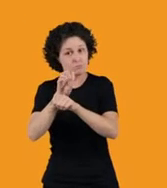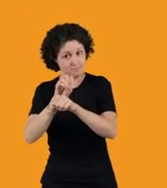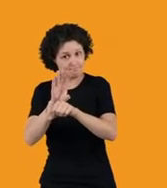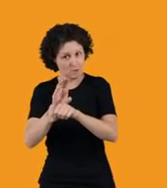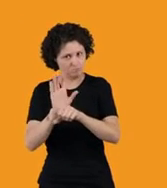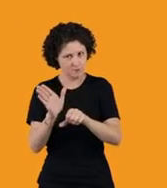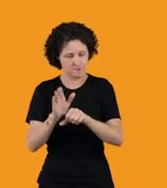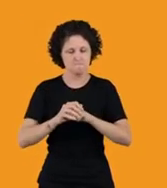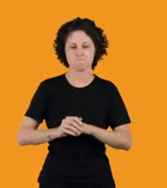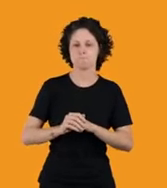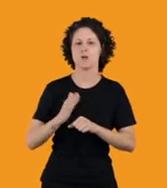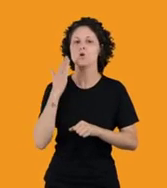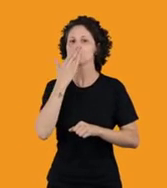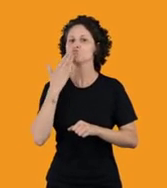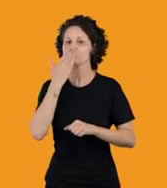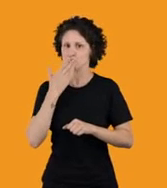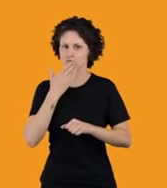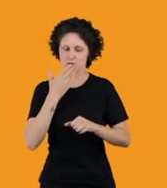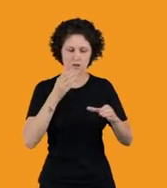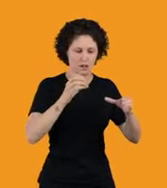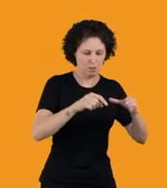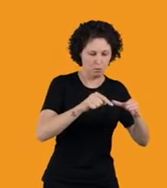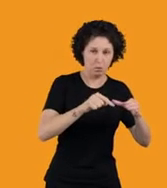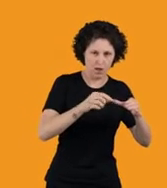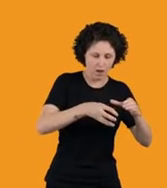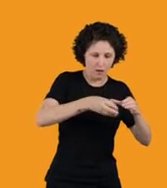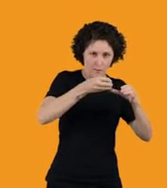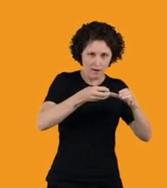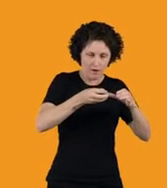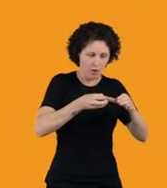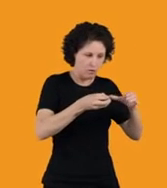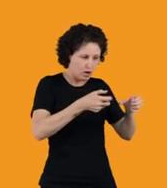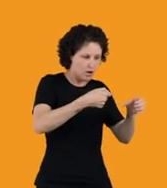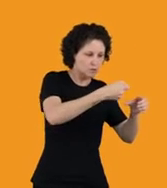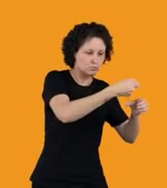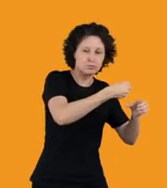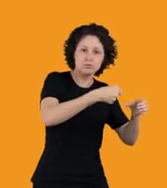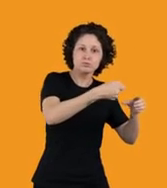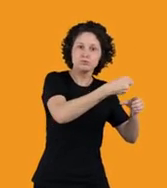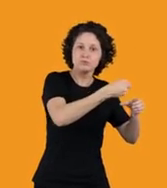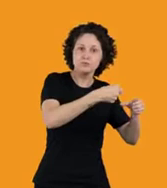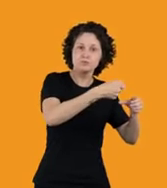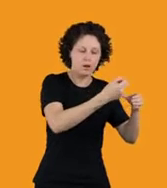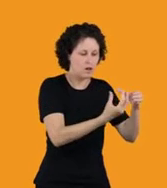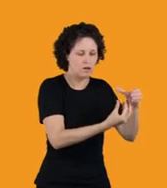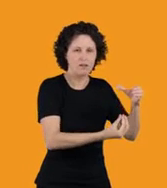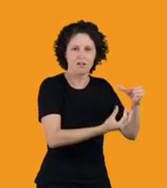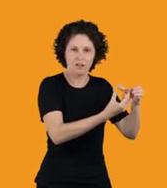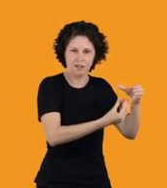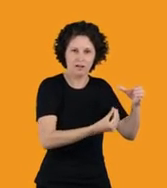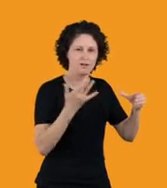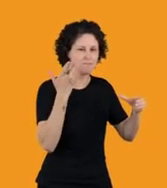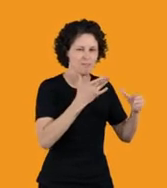Eu vou te contar um segredo. Para que o quindim, aquele doce delicioso, não fique com cheiro de ovo,